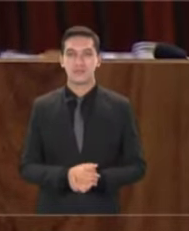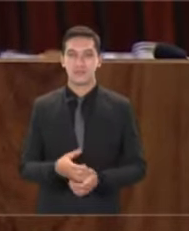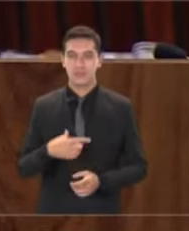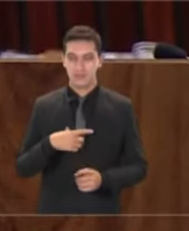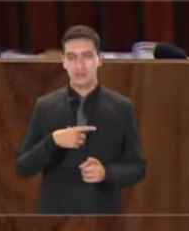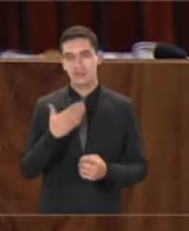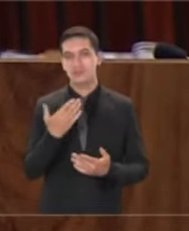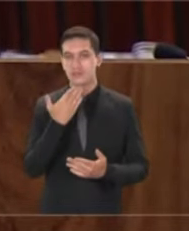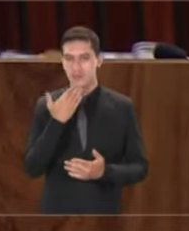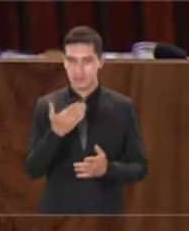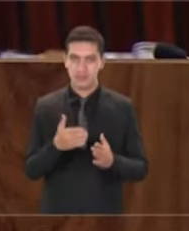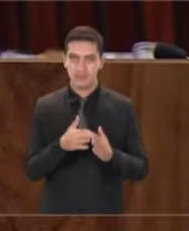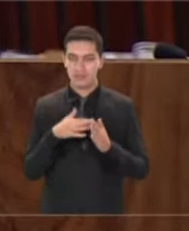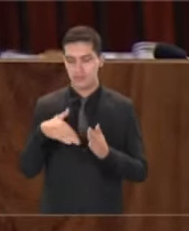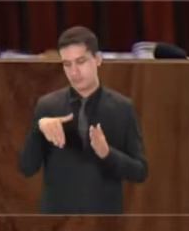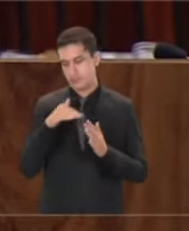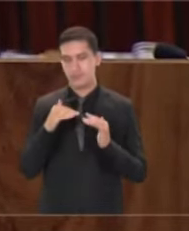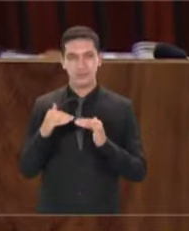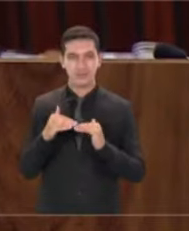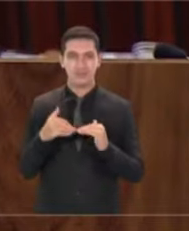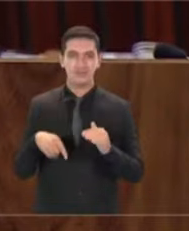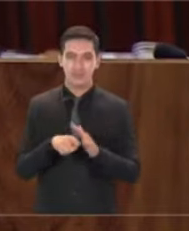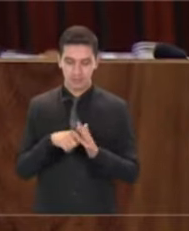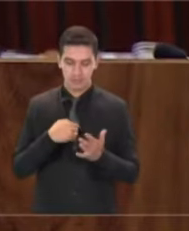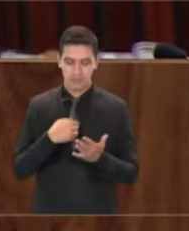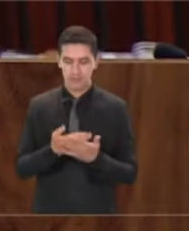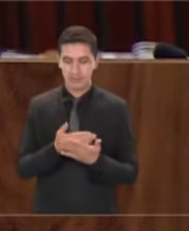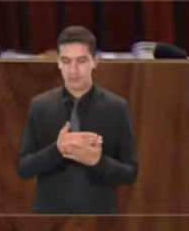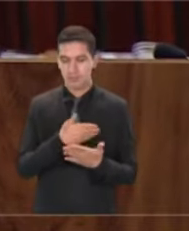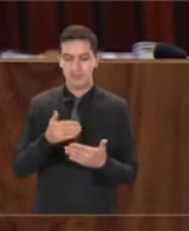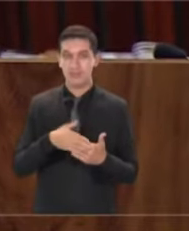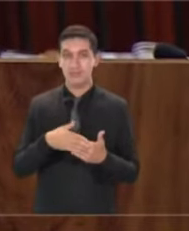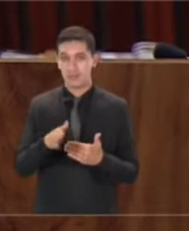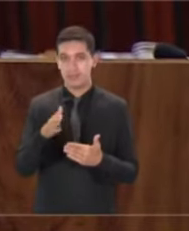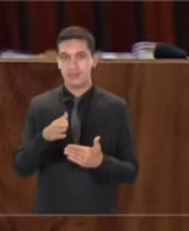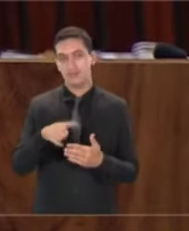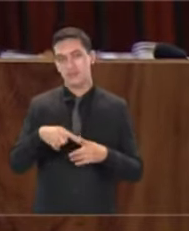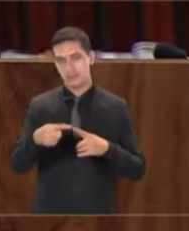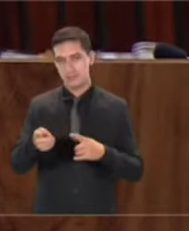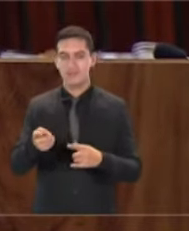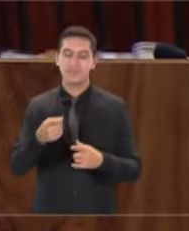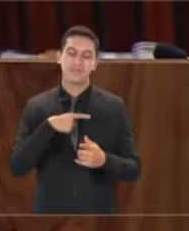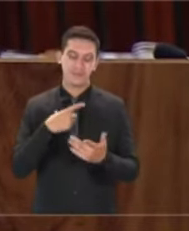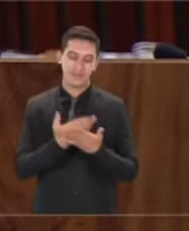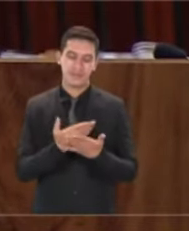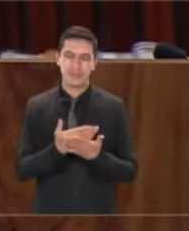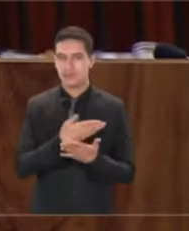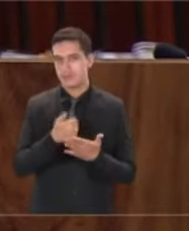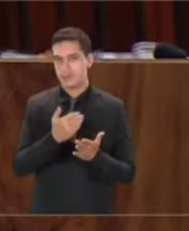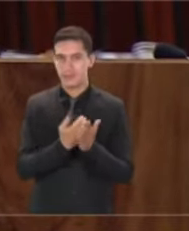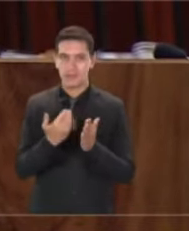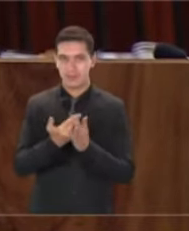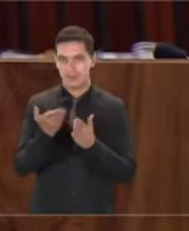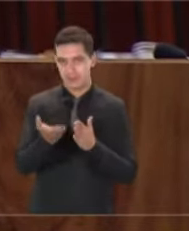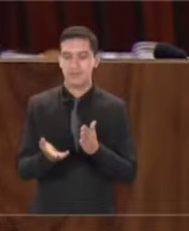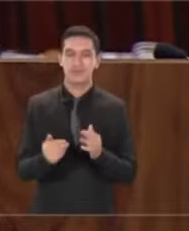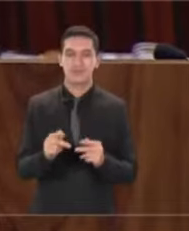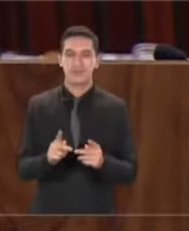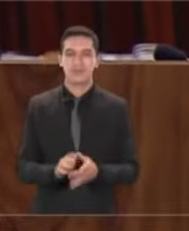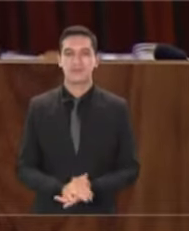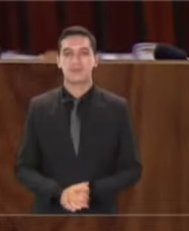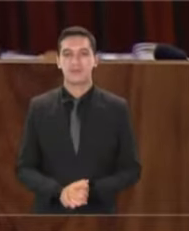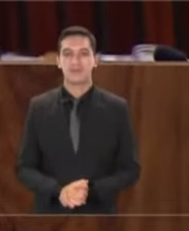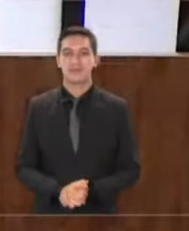compreensão de todos e fico com vista para examinar de perto, mais de perto, esse aspecto.